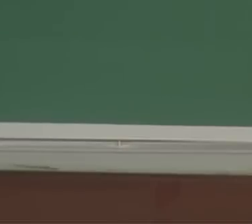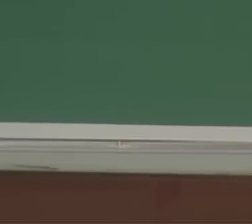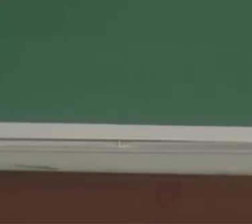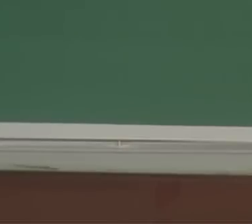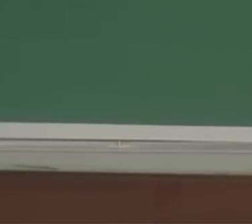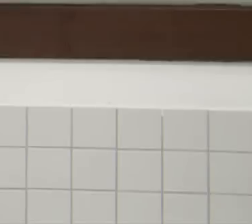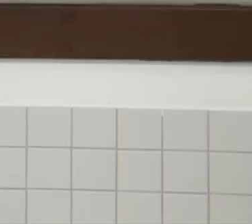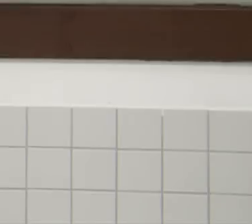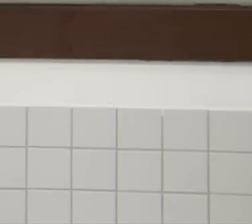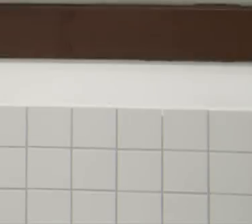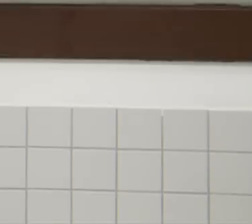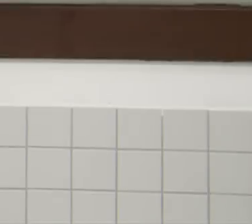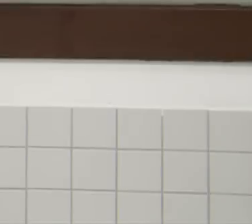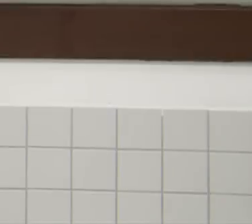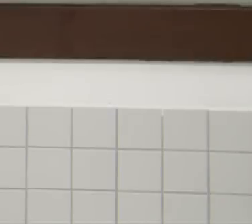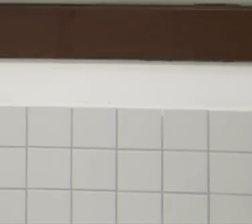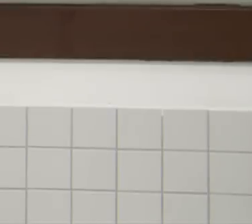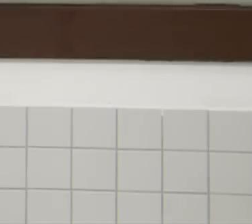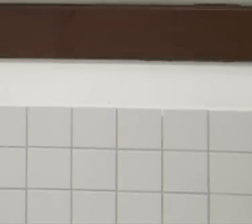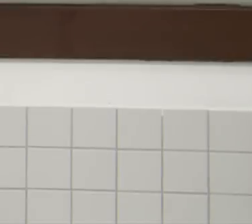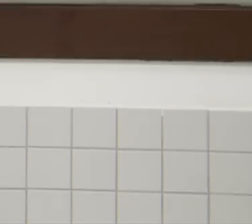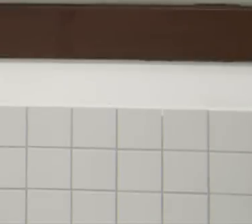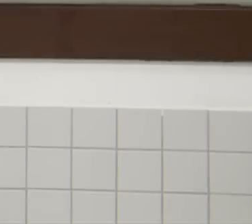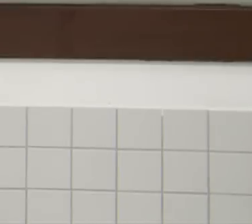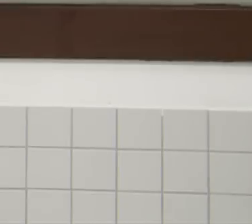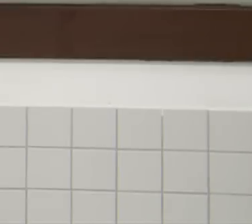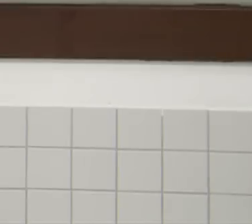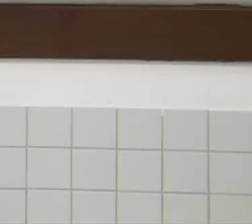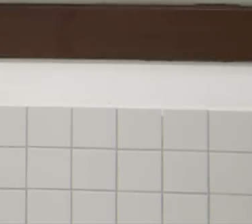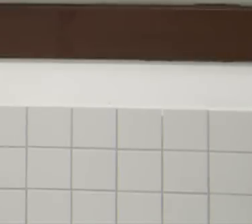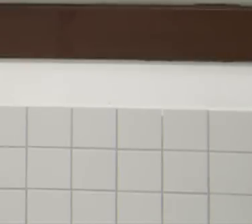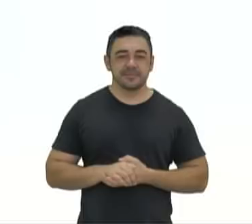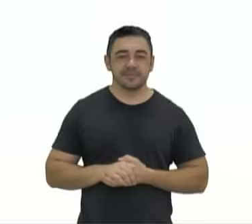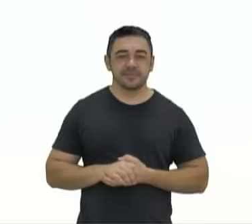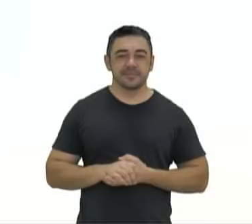via Classroom, precisa responder a atividade...